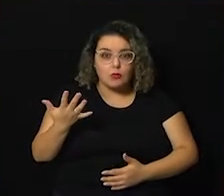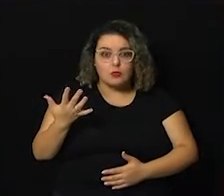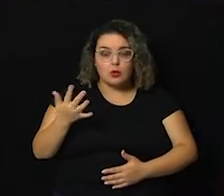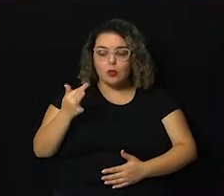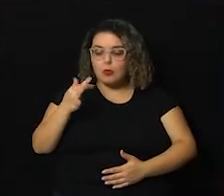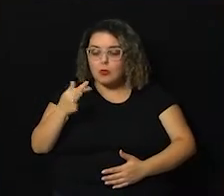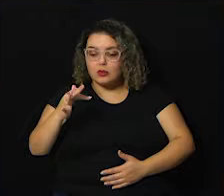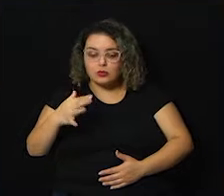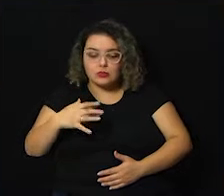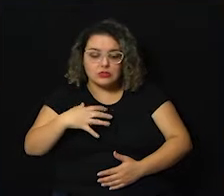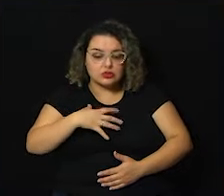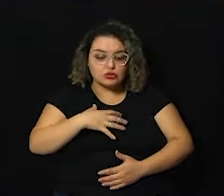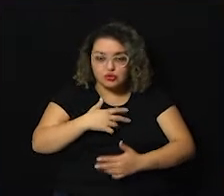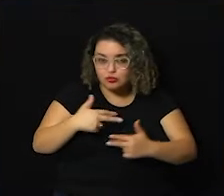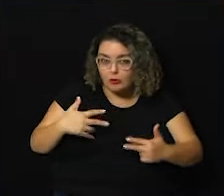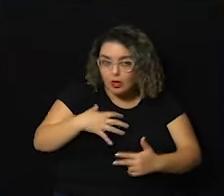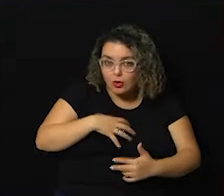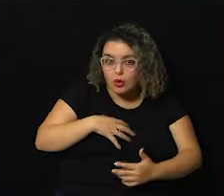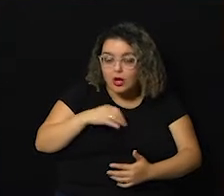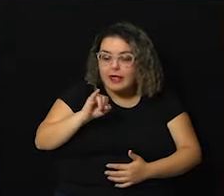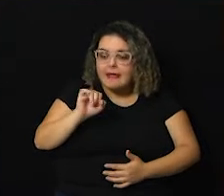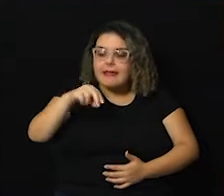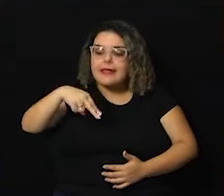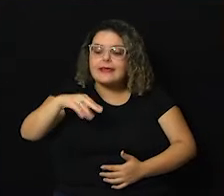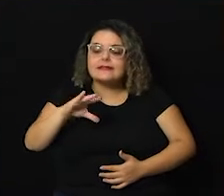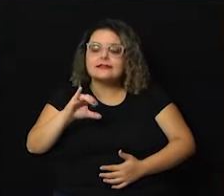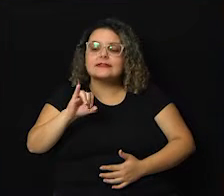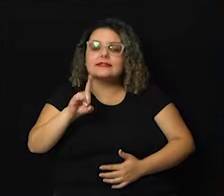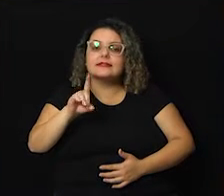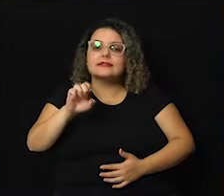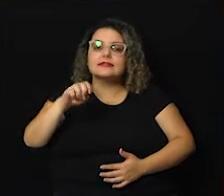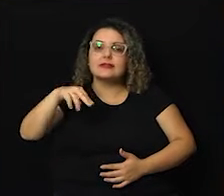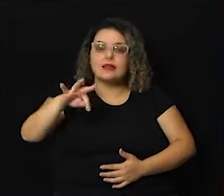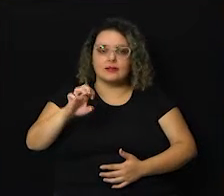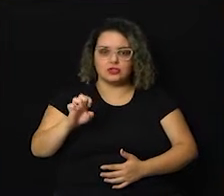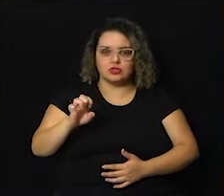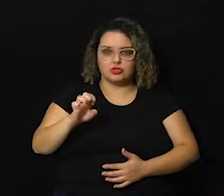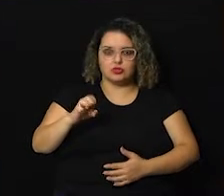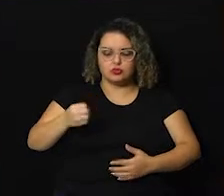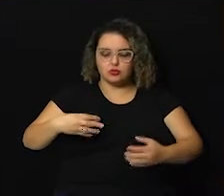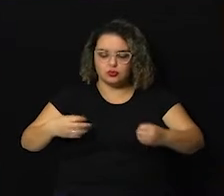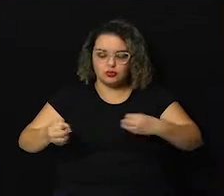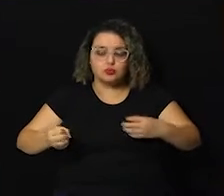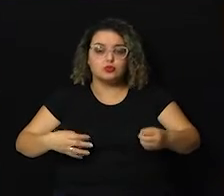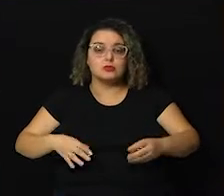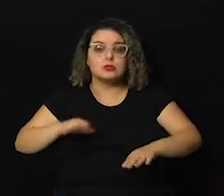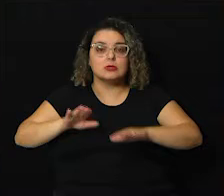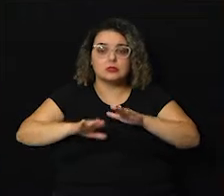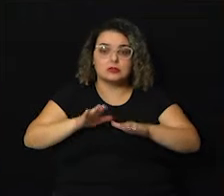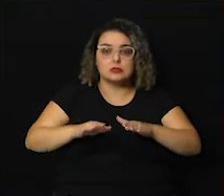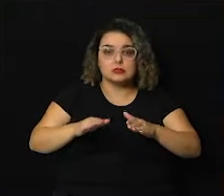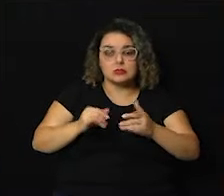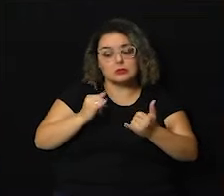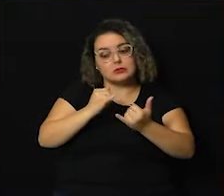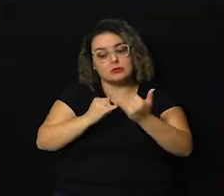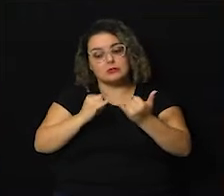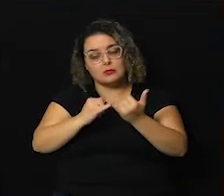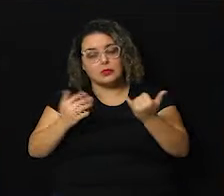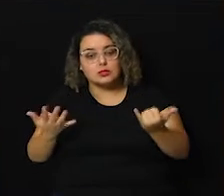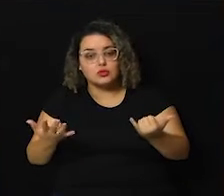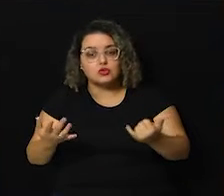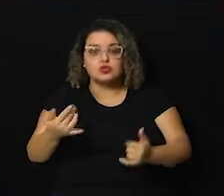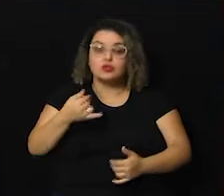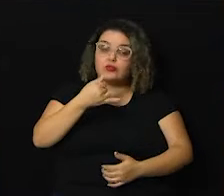ver uma coisa e acha outra, então é um incidente que acontece no exame, né? E uma boa parte das vezes, a outra parte das